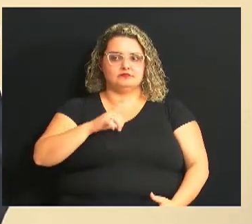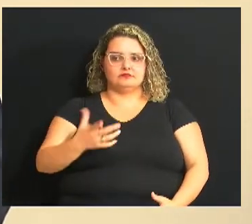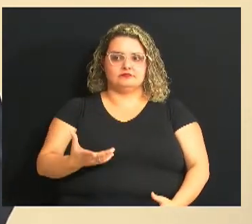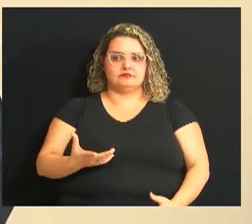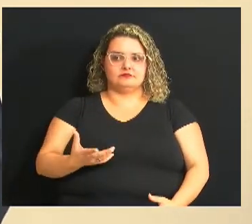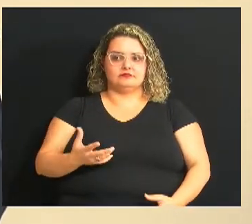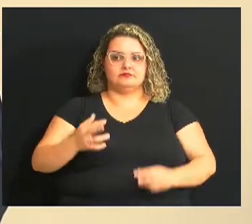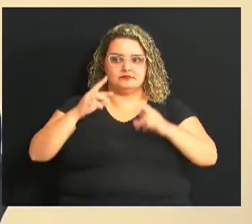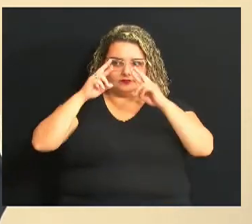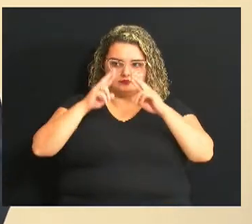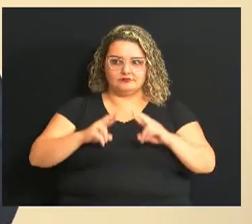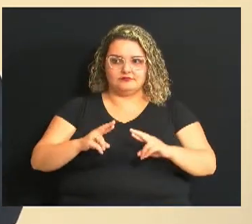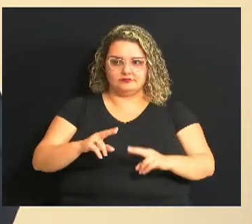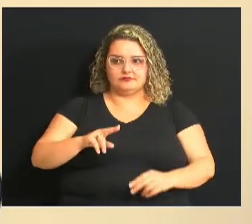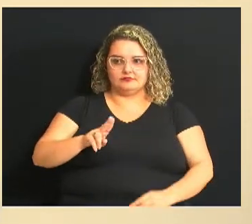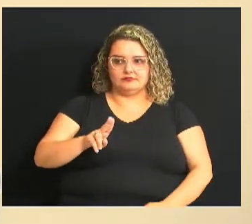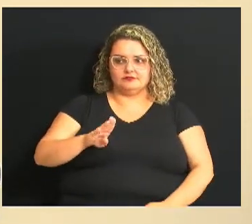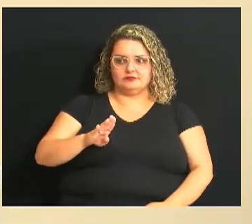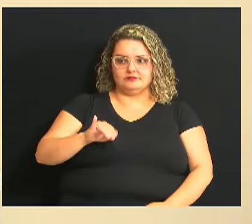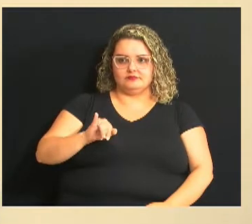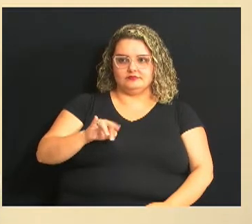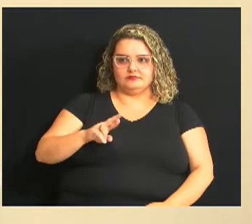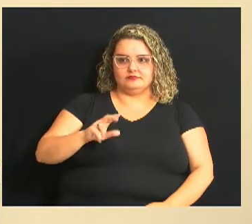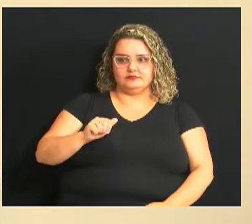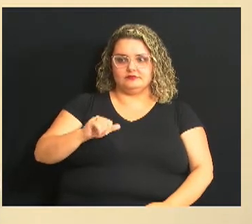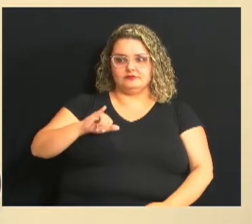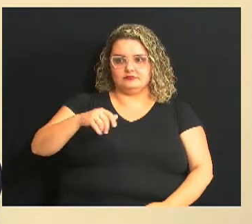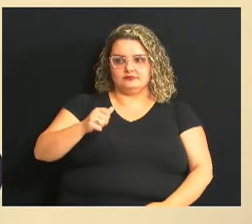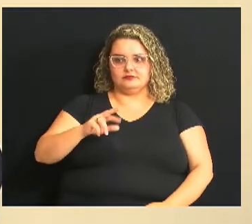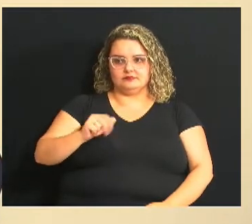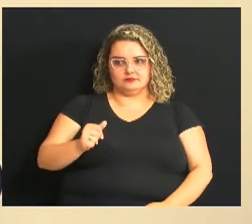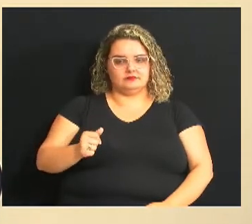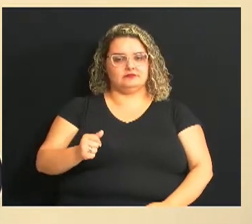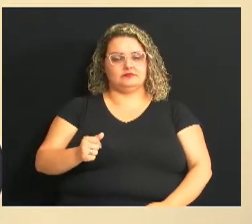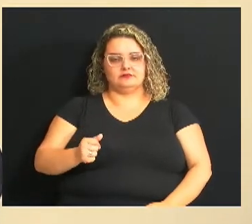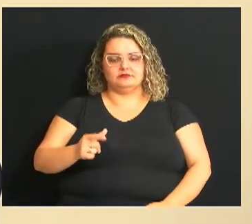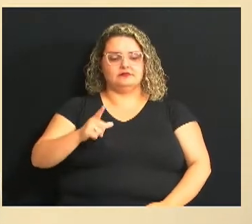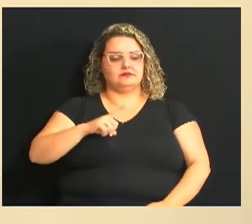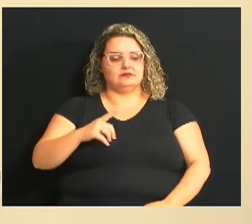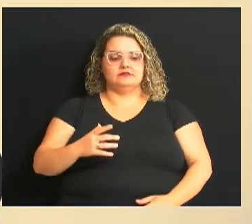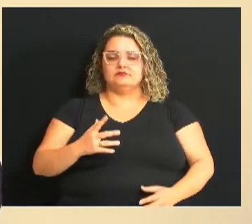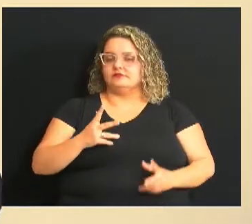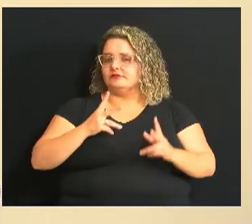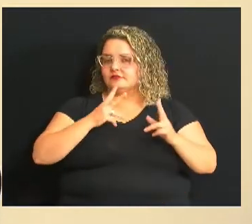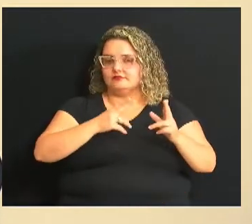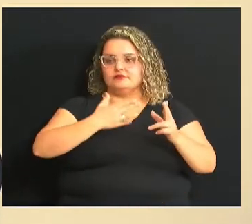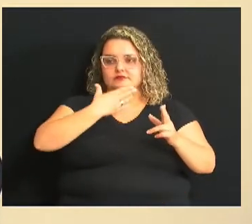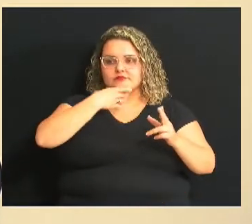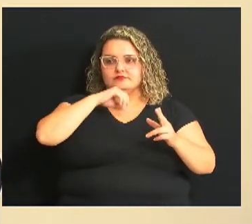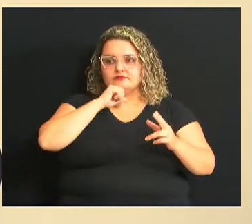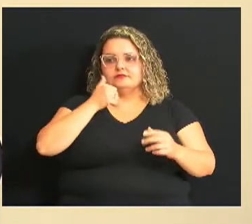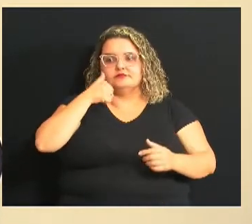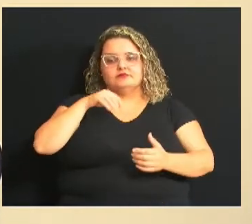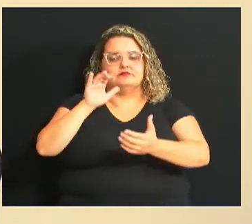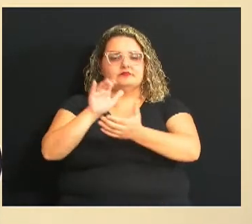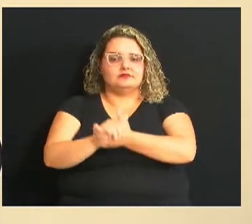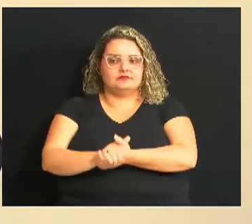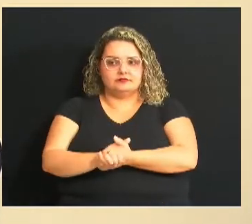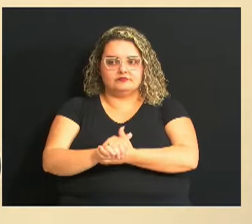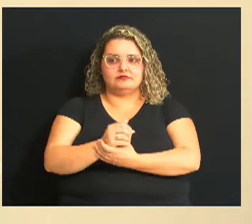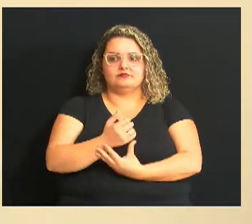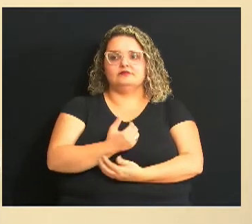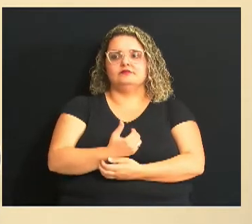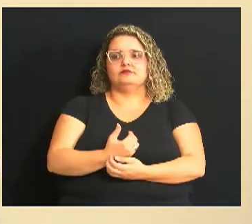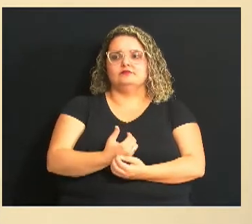não conheço como Birajara, mas como Bira. Prazer enorme, muito bom mesmo, junto com a sua esposa Maria do